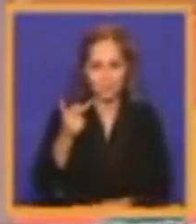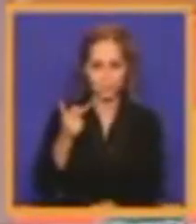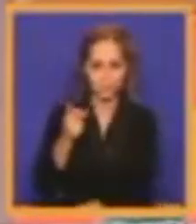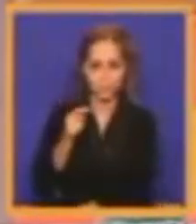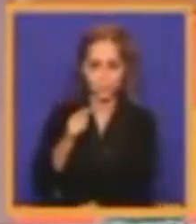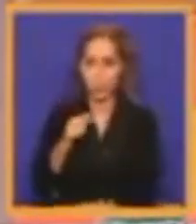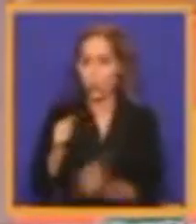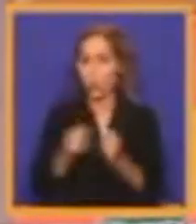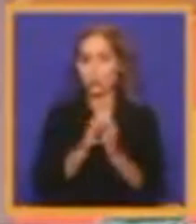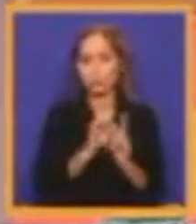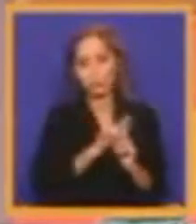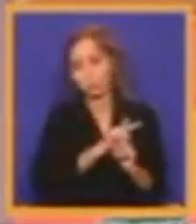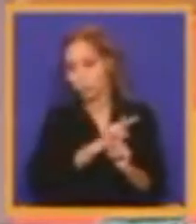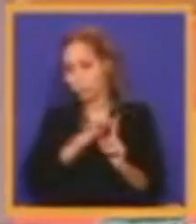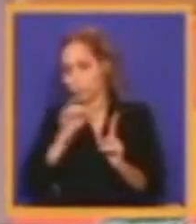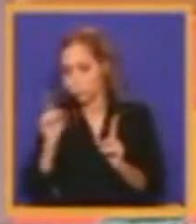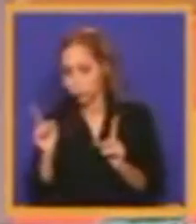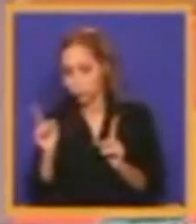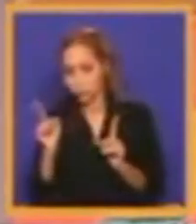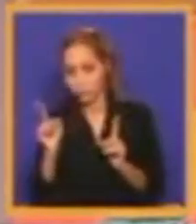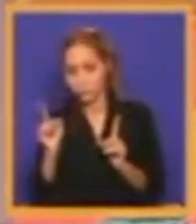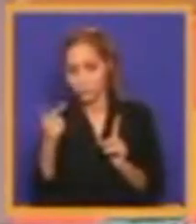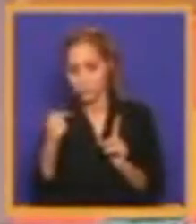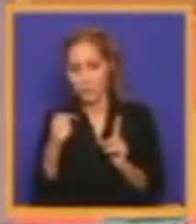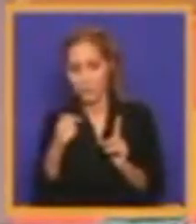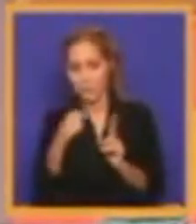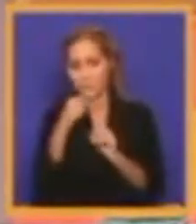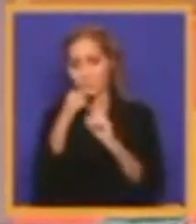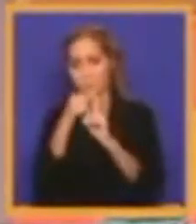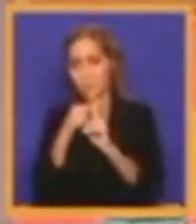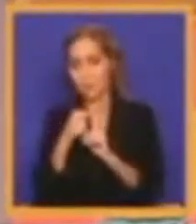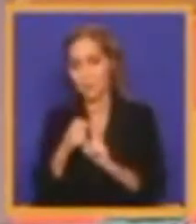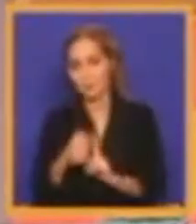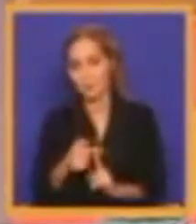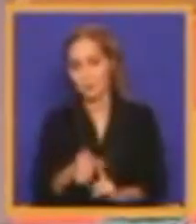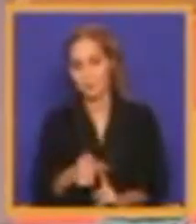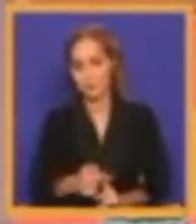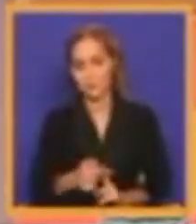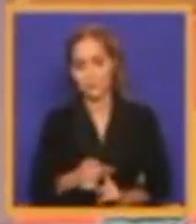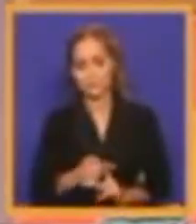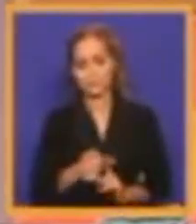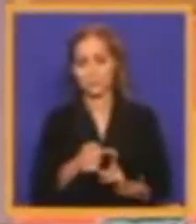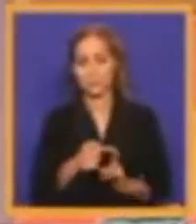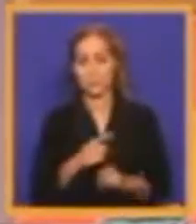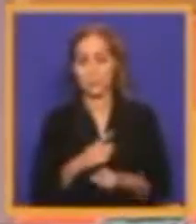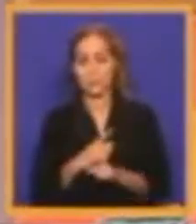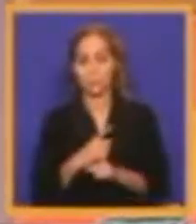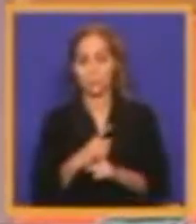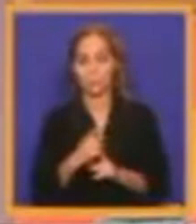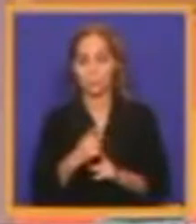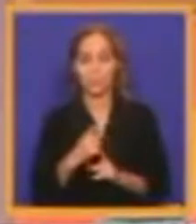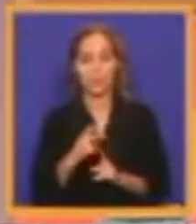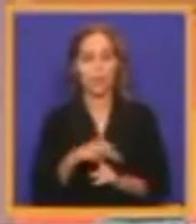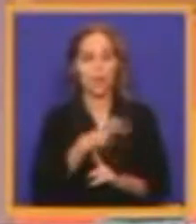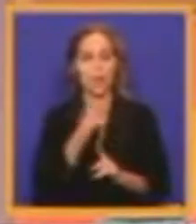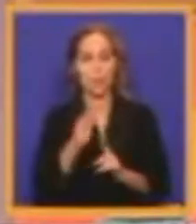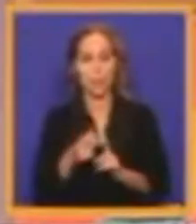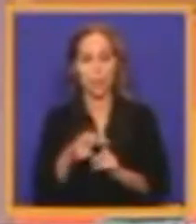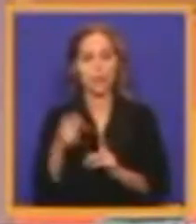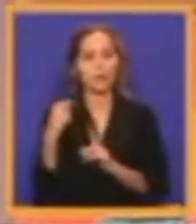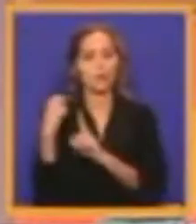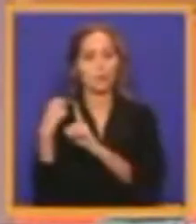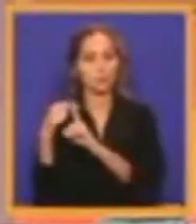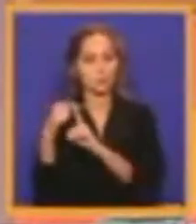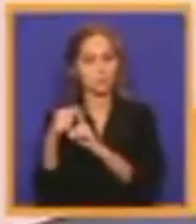outros todos, portanto, estão aqui cheios de mais, de cima a baixo. O que quer dizer que vai ser um ano extremamente positivo para